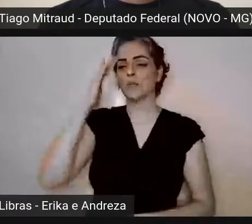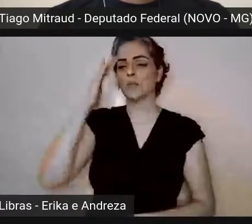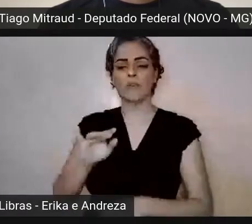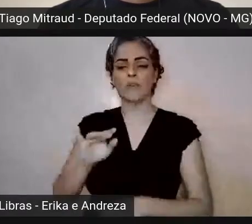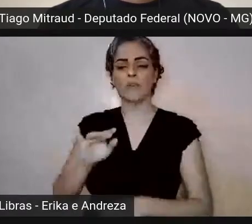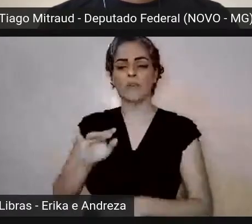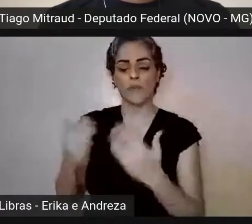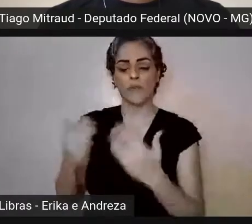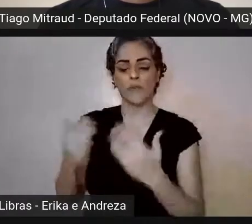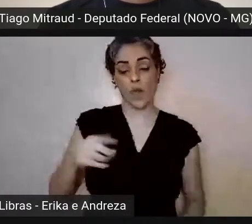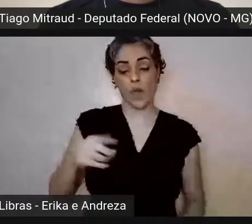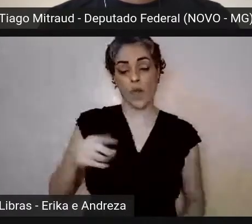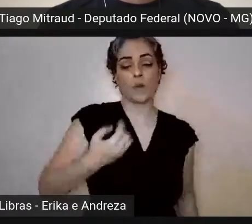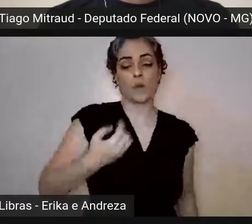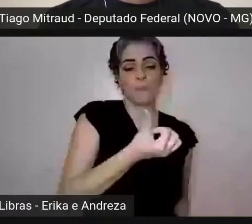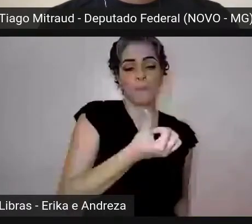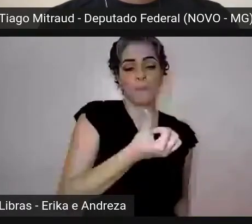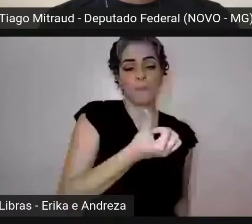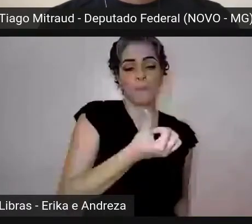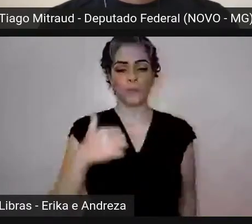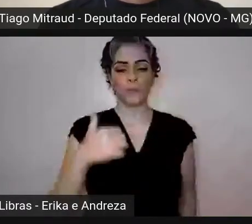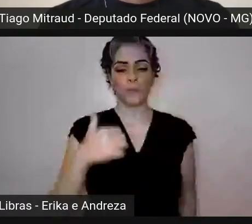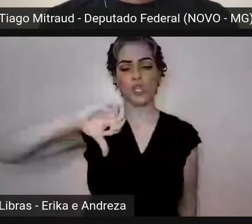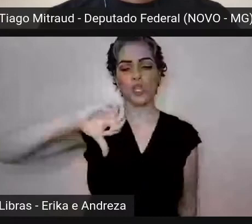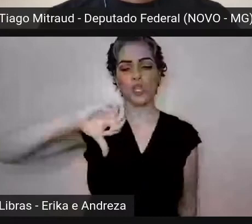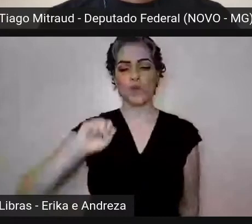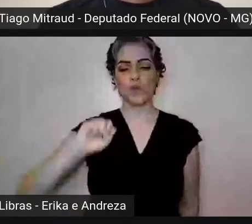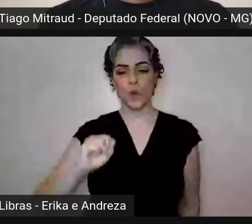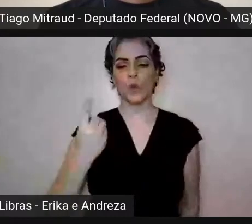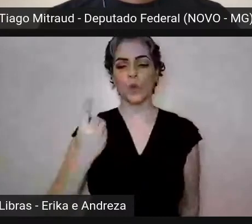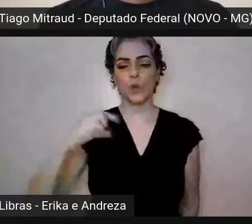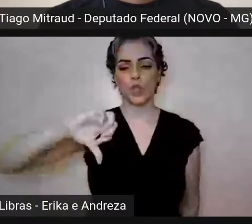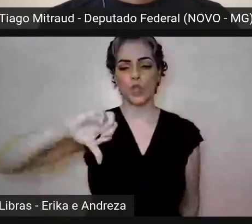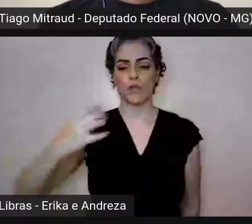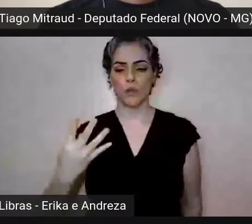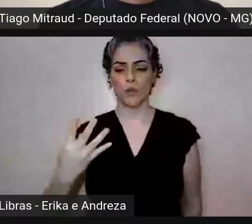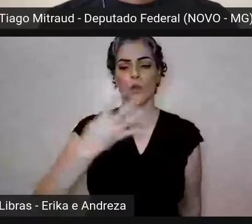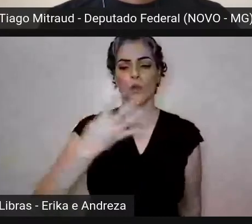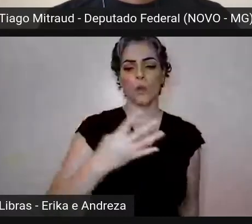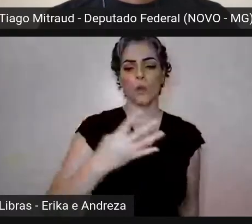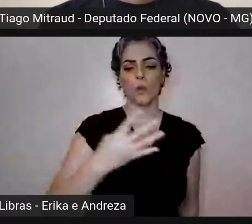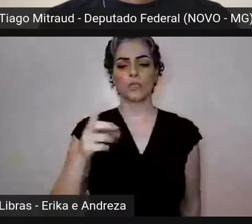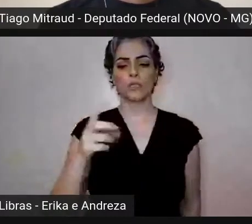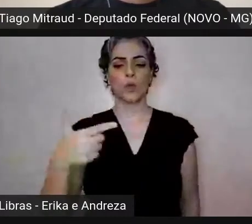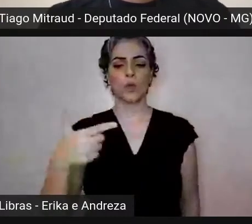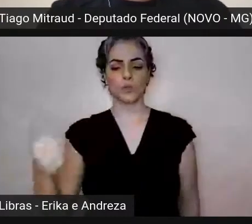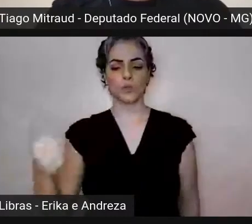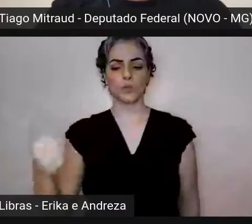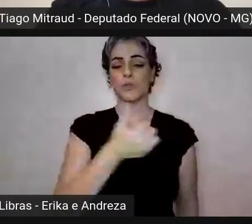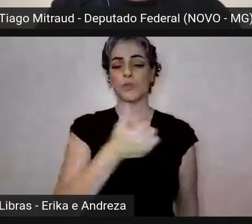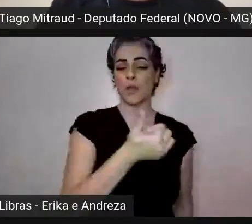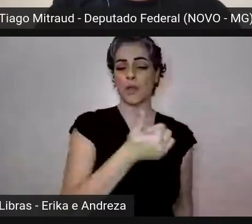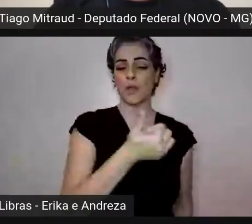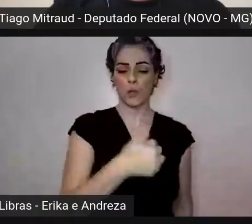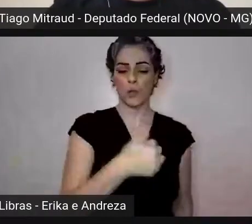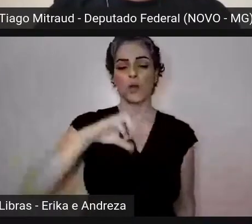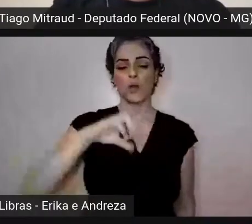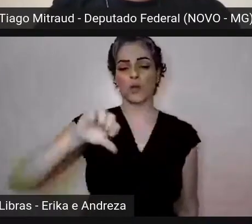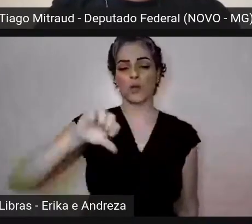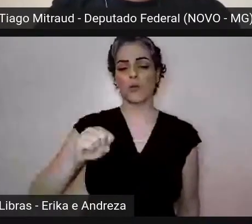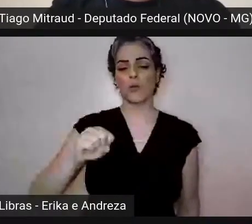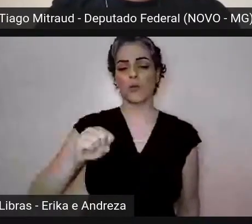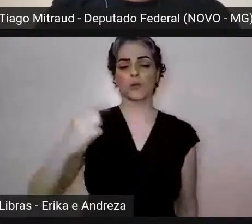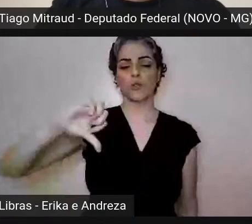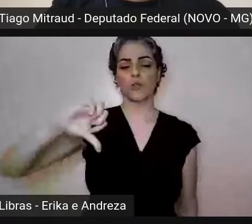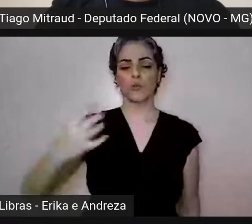61 98 194 4521. 61 98